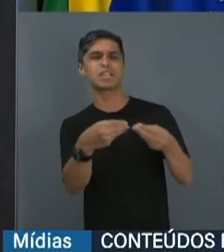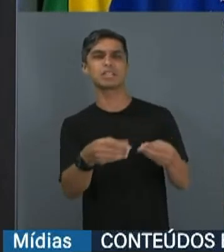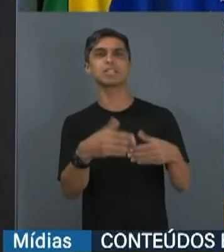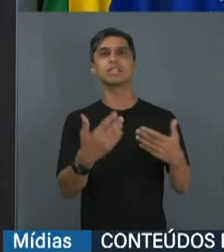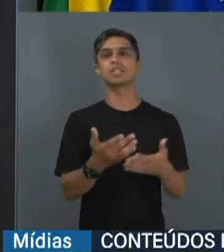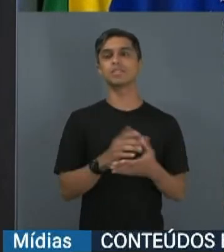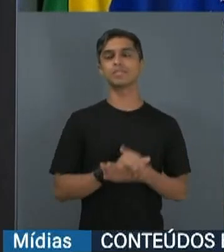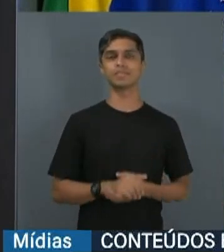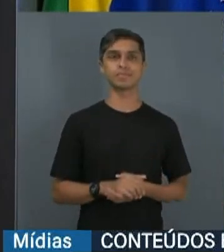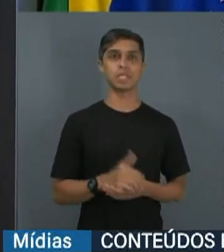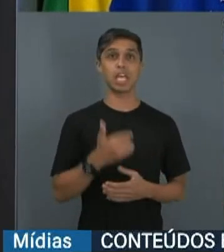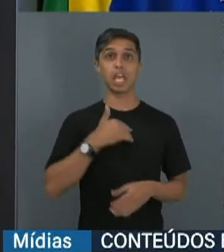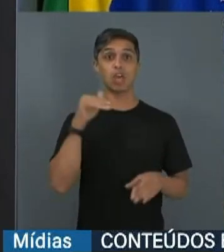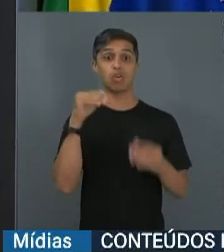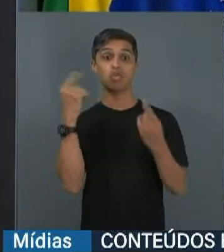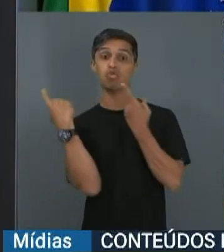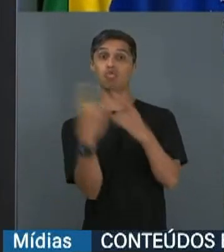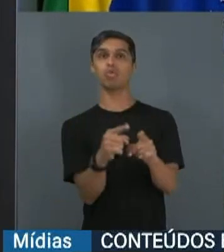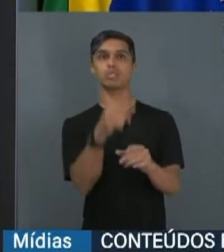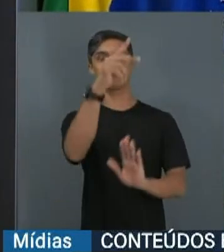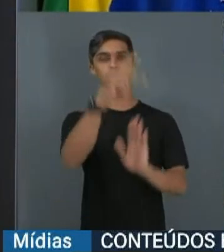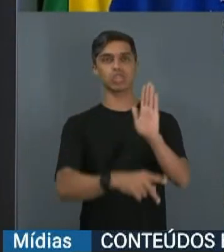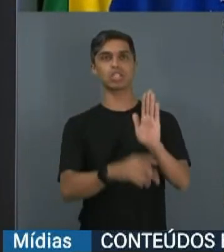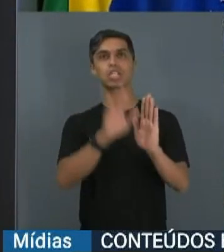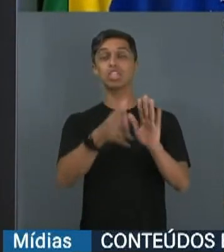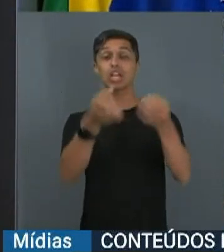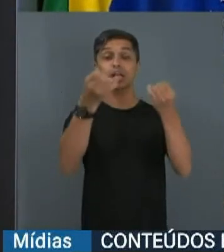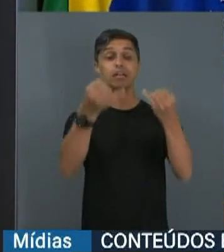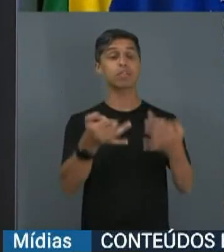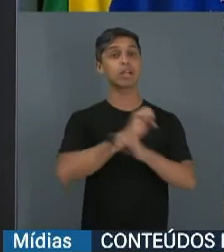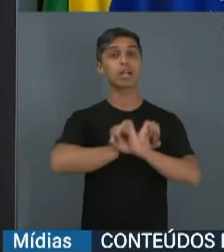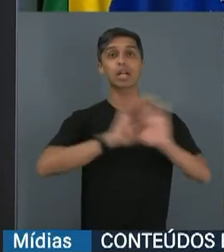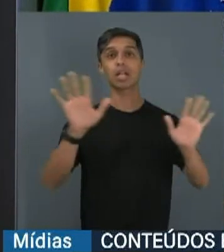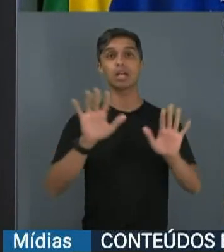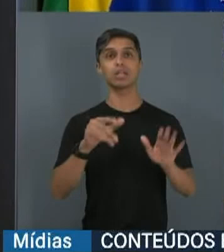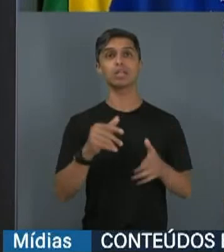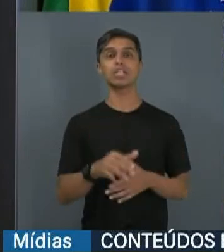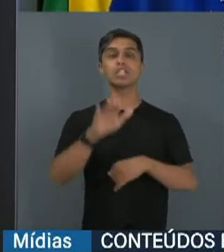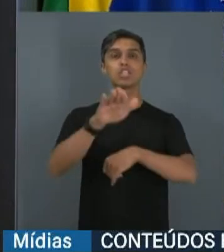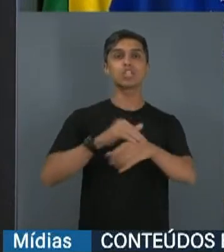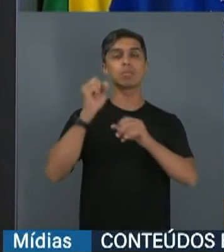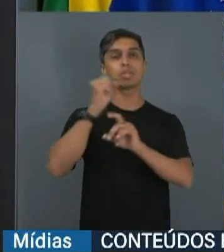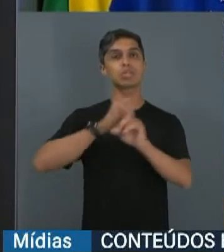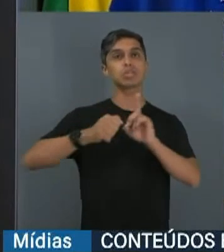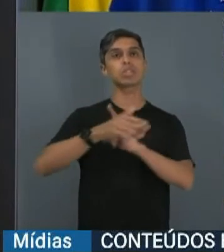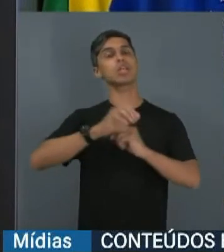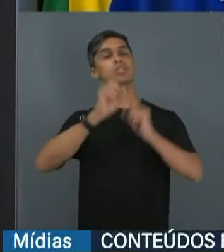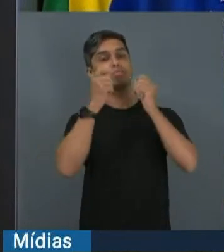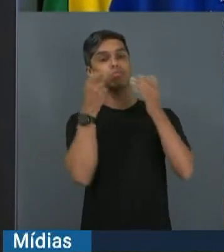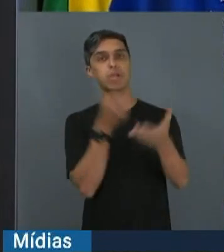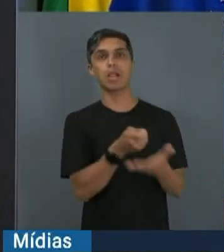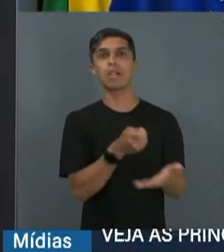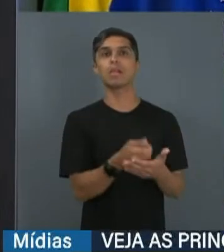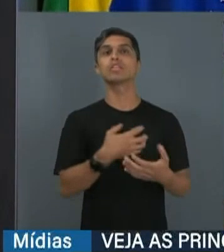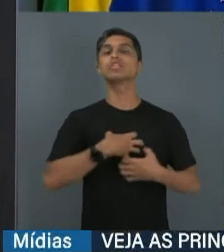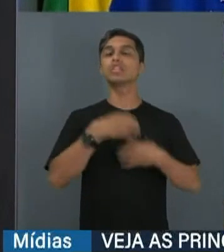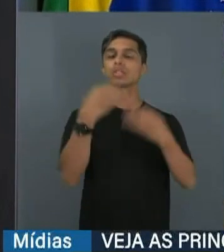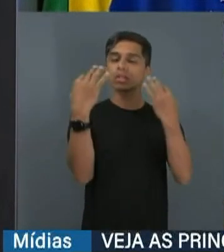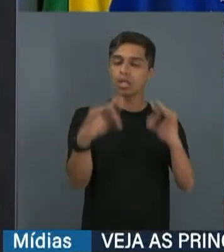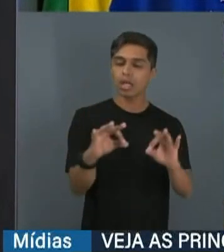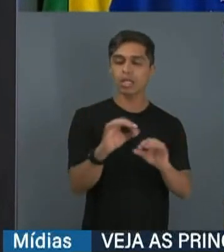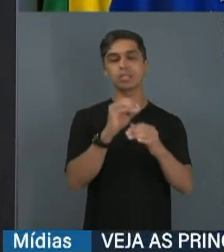impunidade. Eu vou votar contra esse projeto, já estou deixando claro e chamo a atenção da sociedade para cobrar, de forma ordeira,